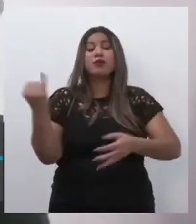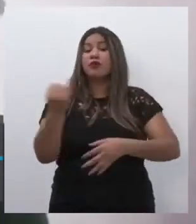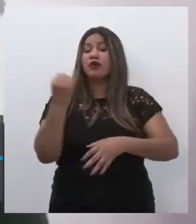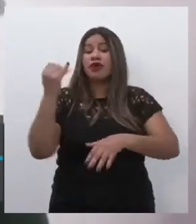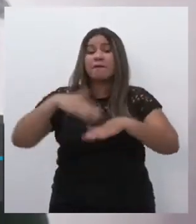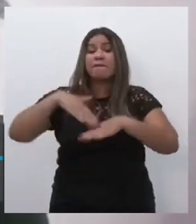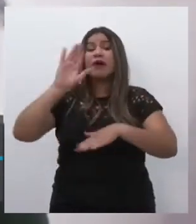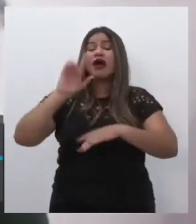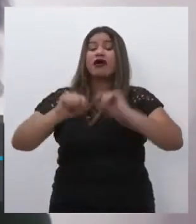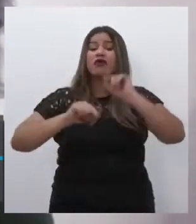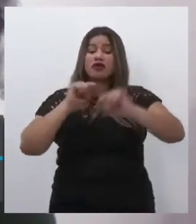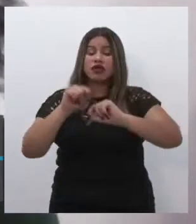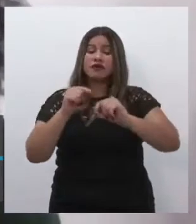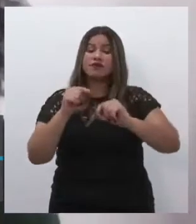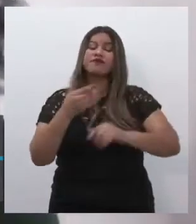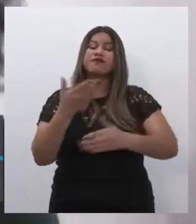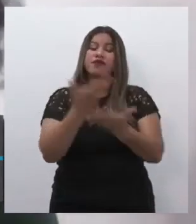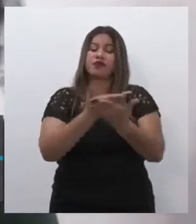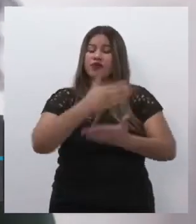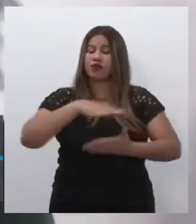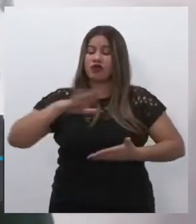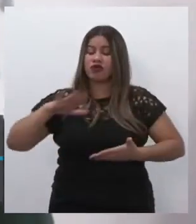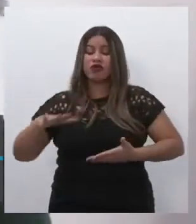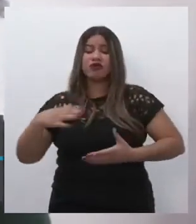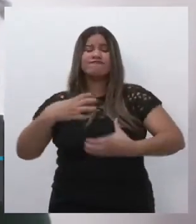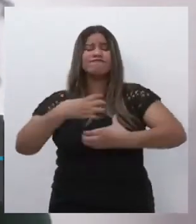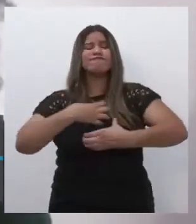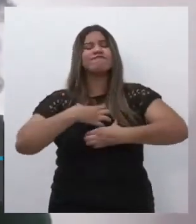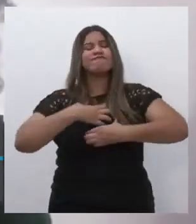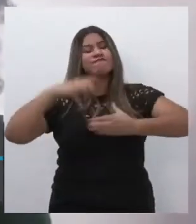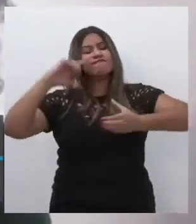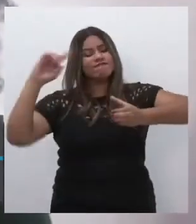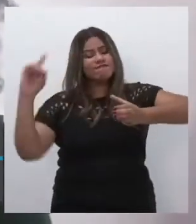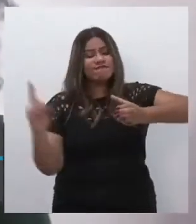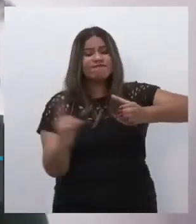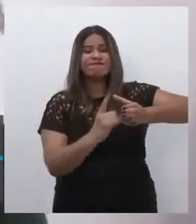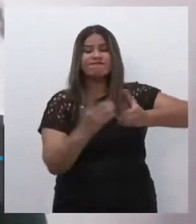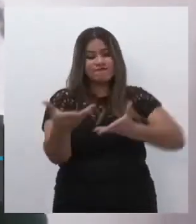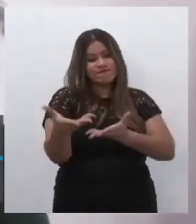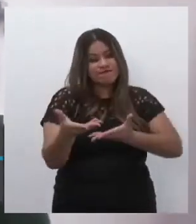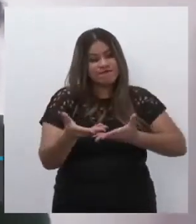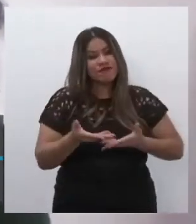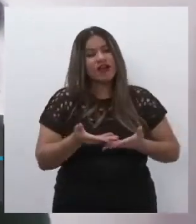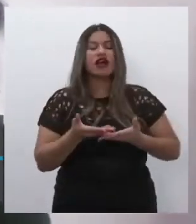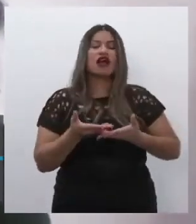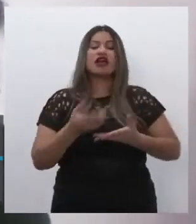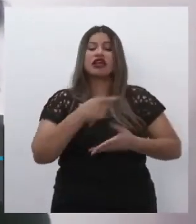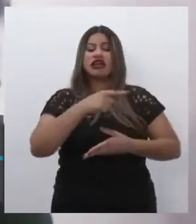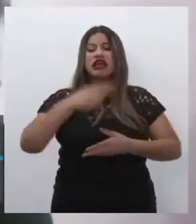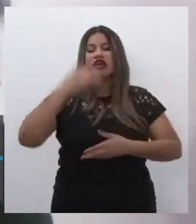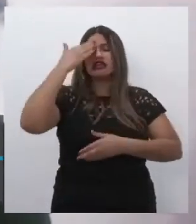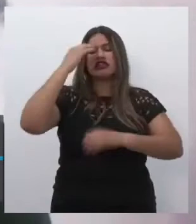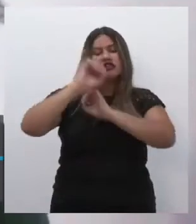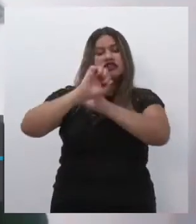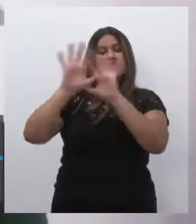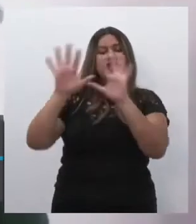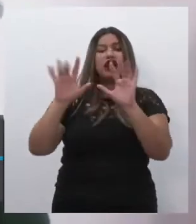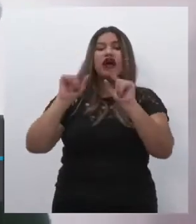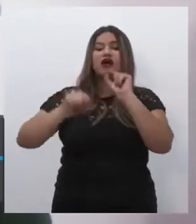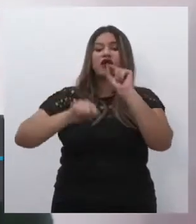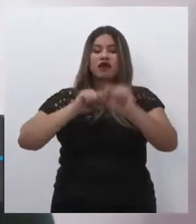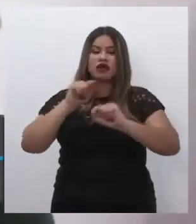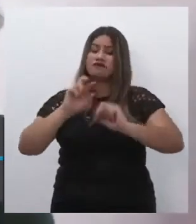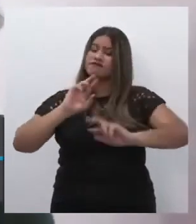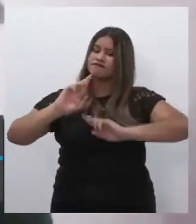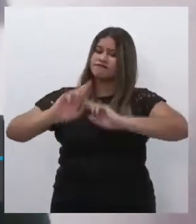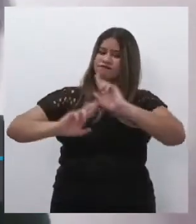que o estudante se sinta acolhido e que nesse momento ele possa compreender que a defasagem dele